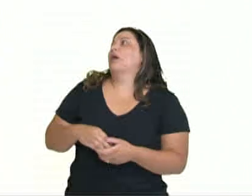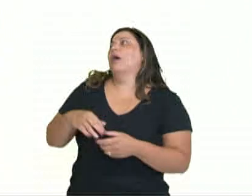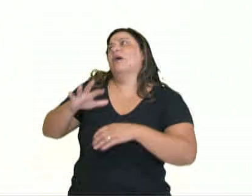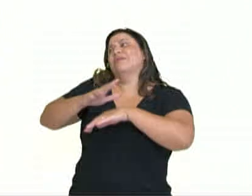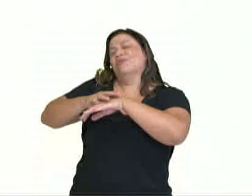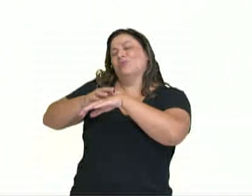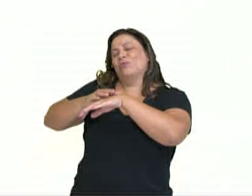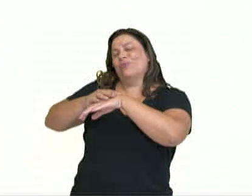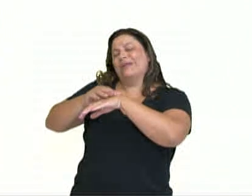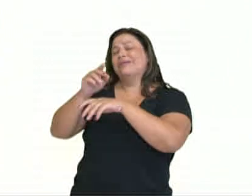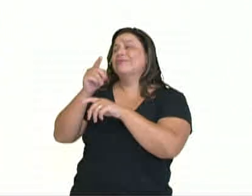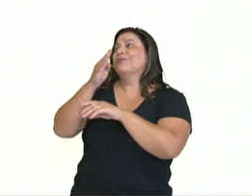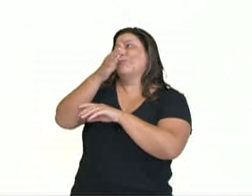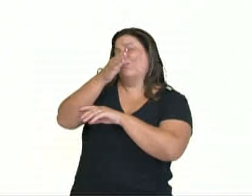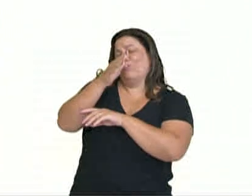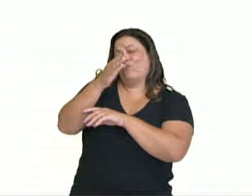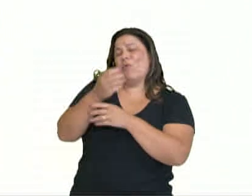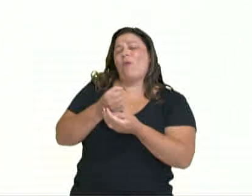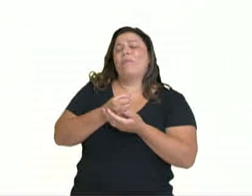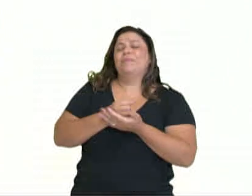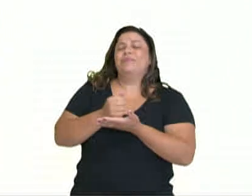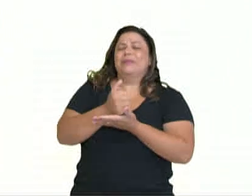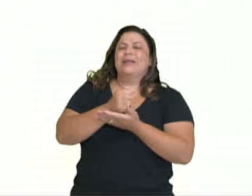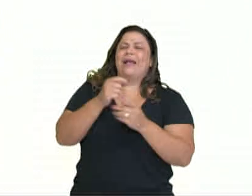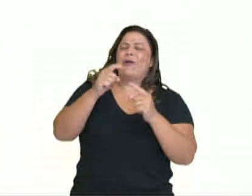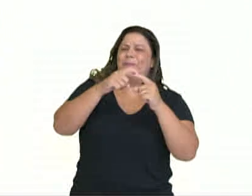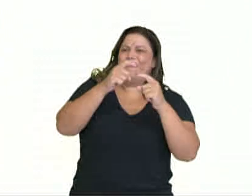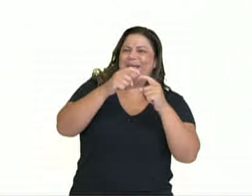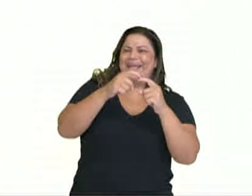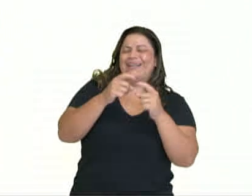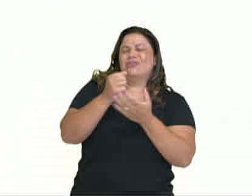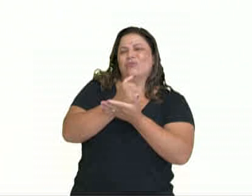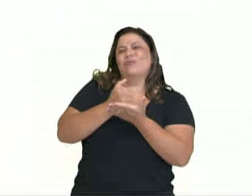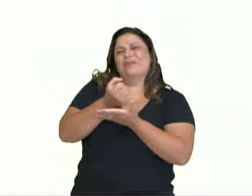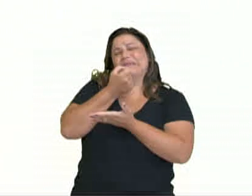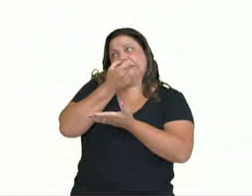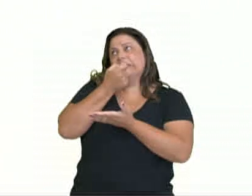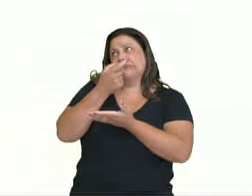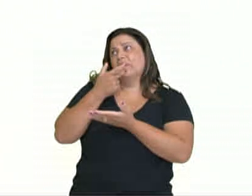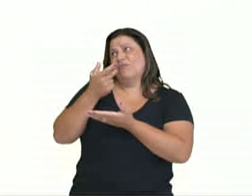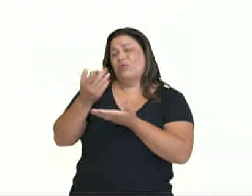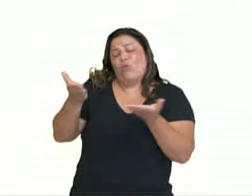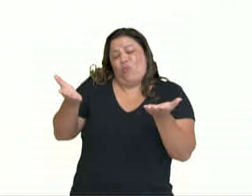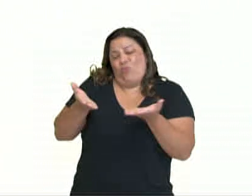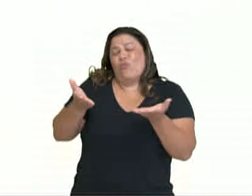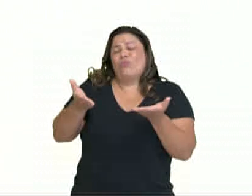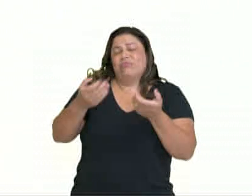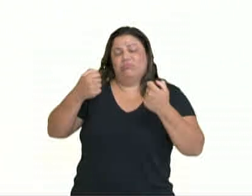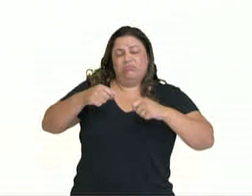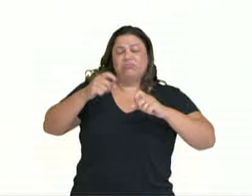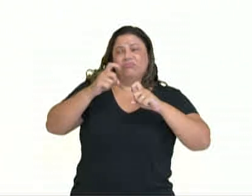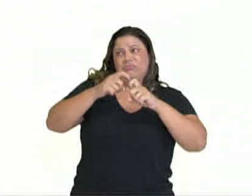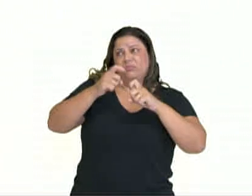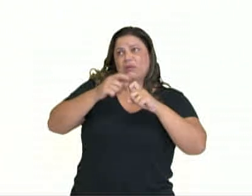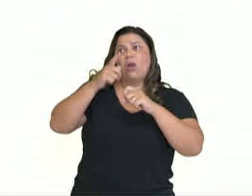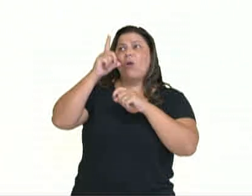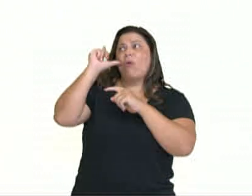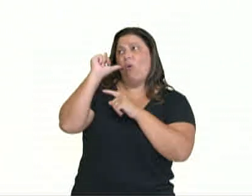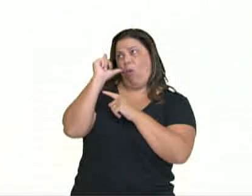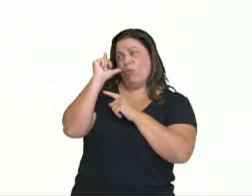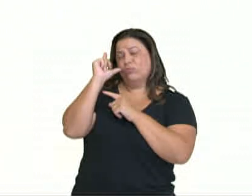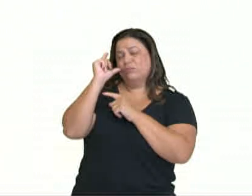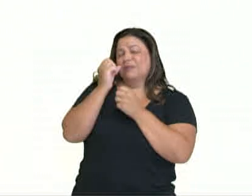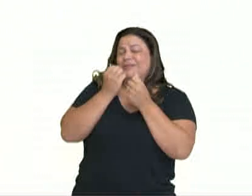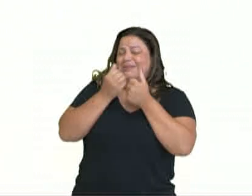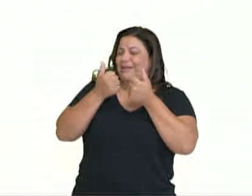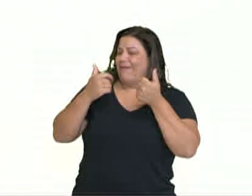ao especialista. O farmacêutico de Lucena achou que eu devia ver um médico hoje mesmo. Ainda ontem ele estava